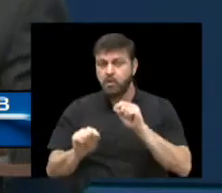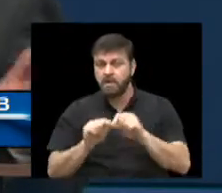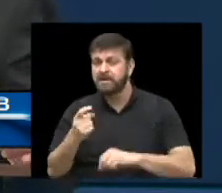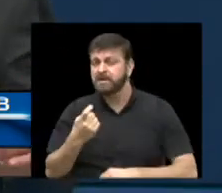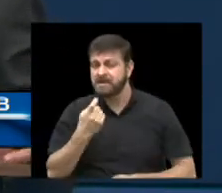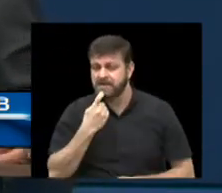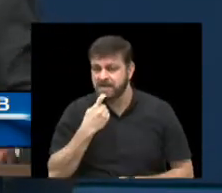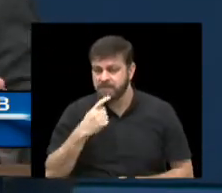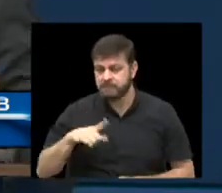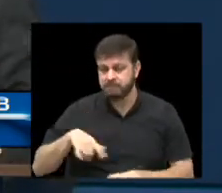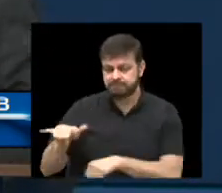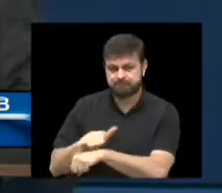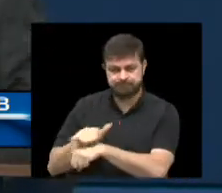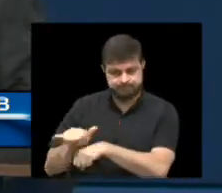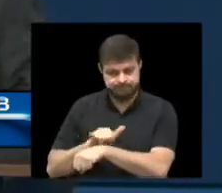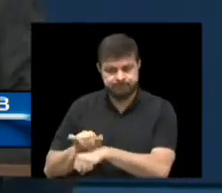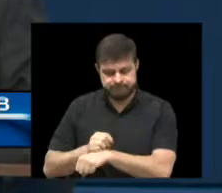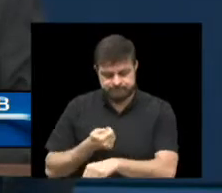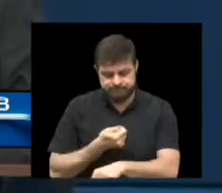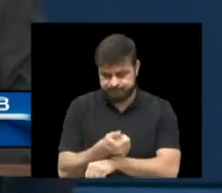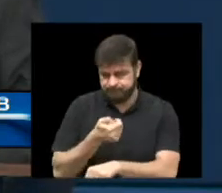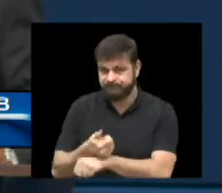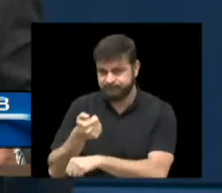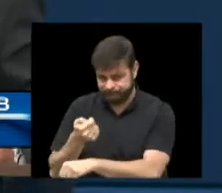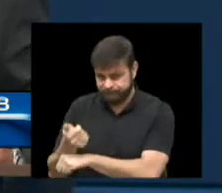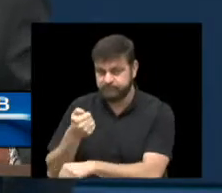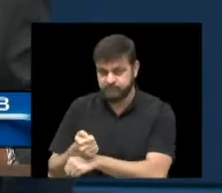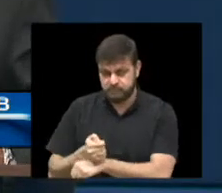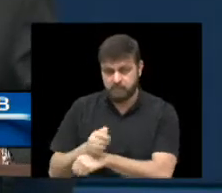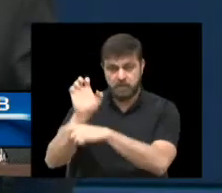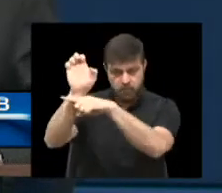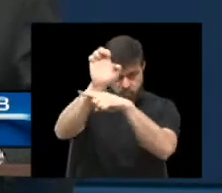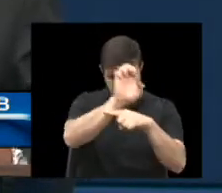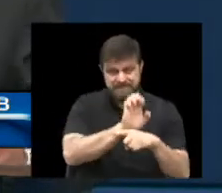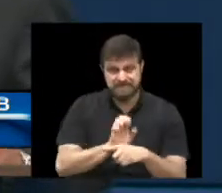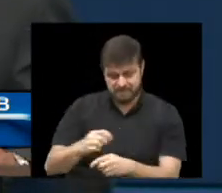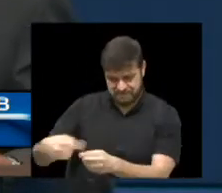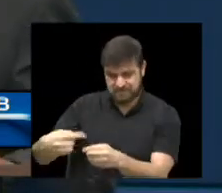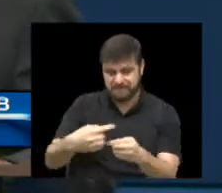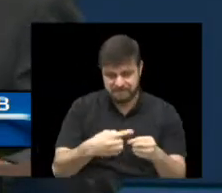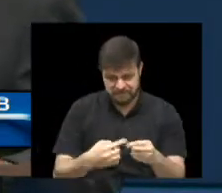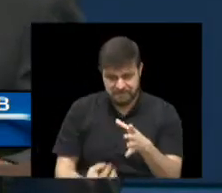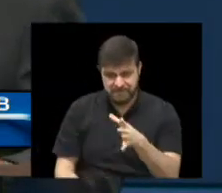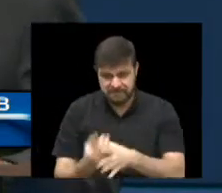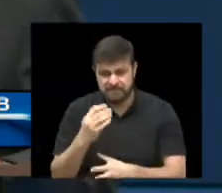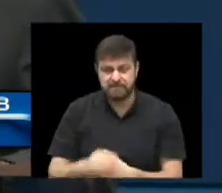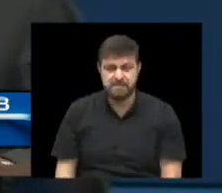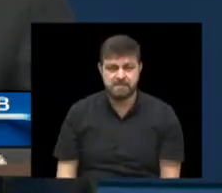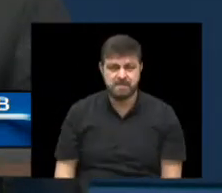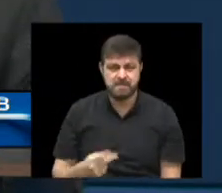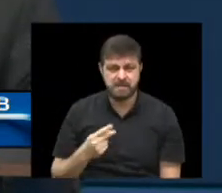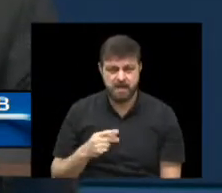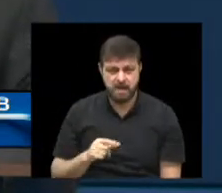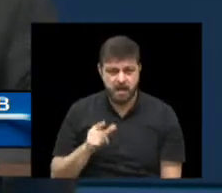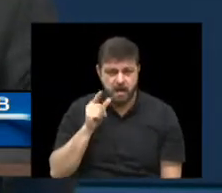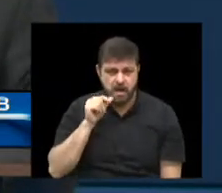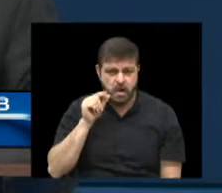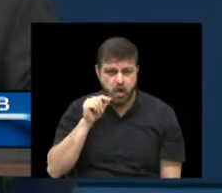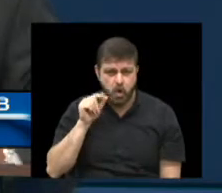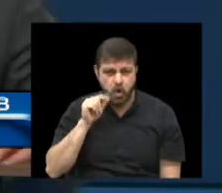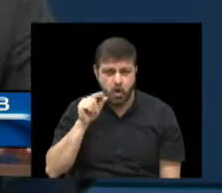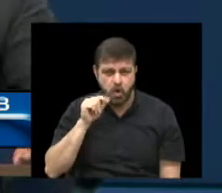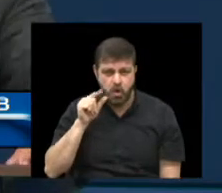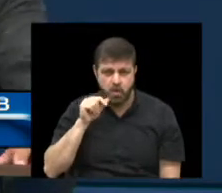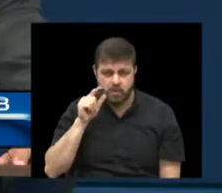cercando de golpes que ocorrem em outros estados, em outra cidade. No estado do Alagoas, em especial na cidade de